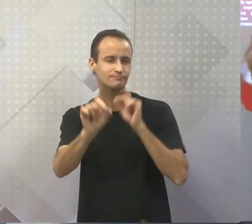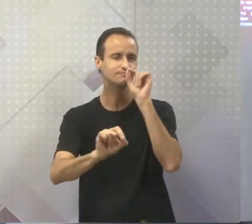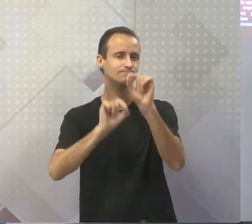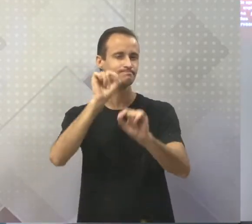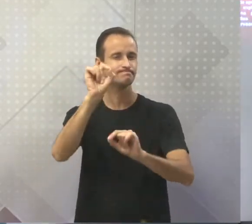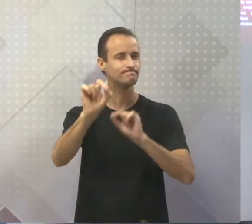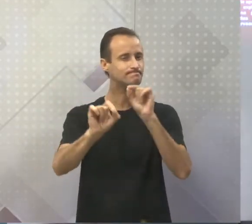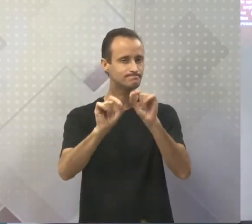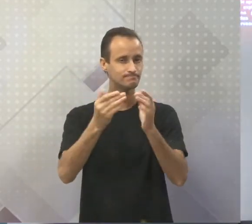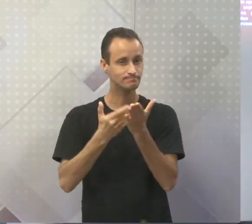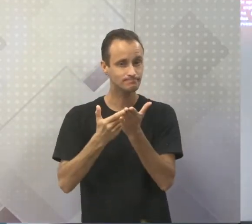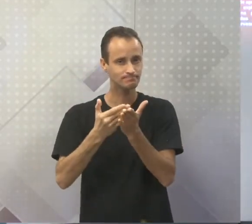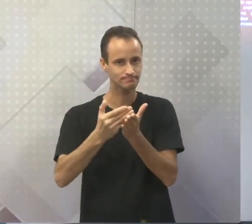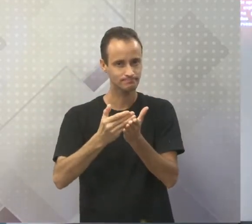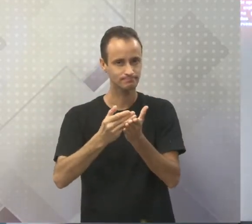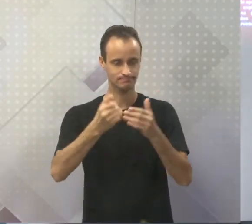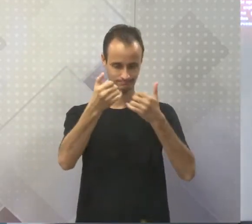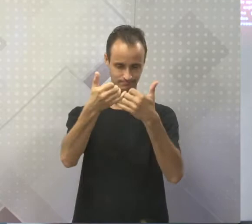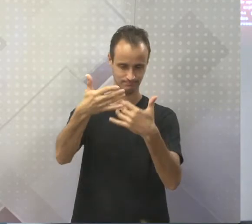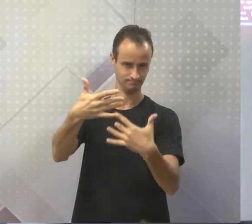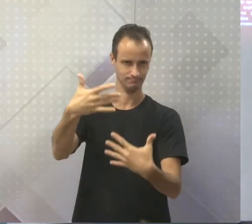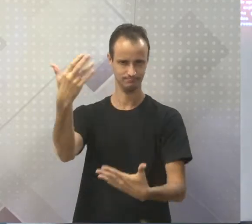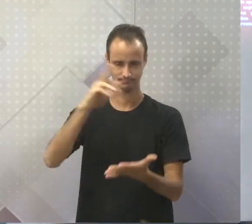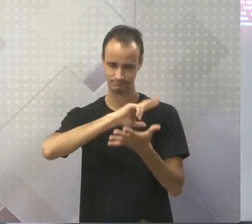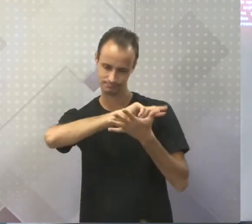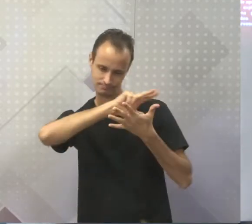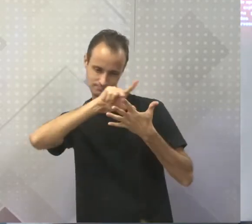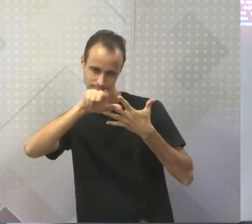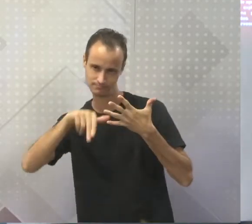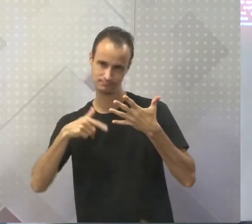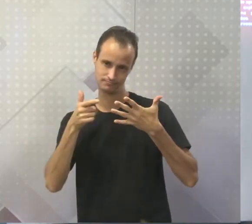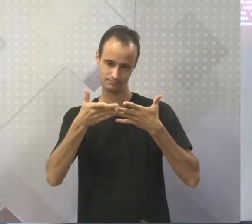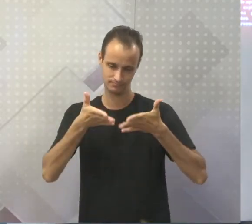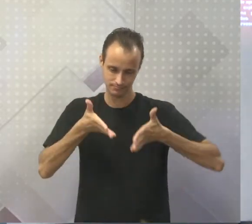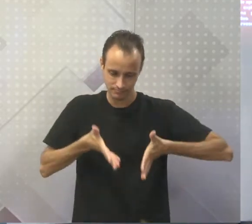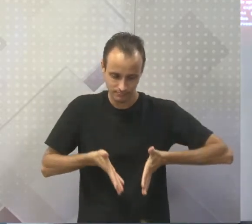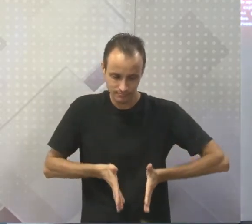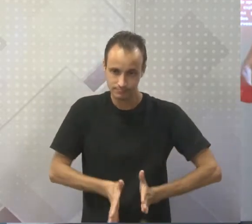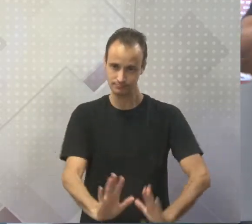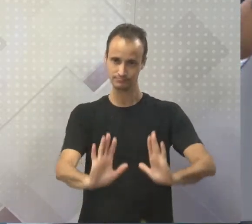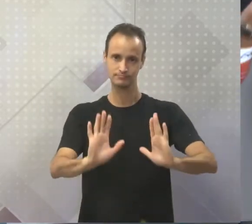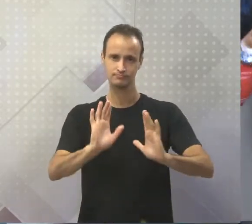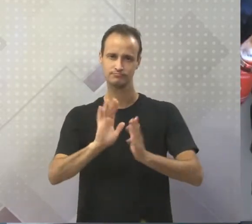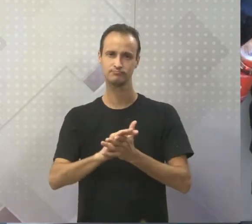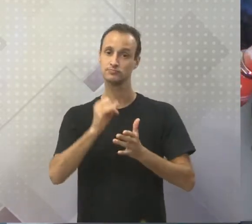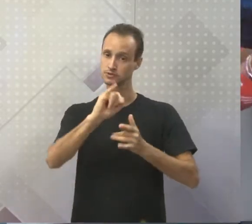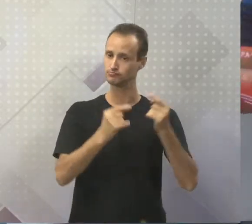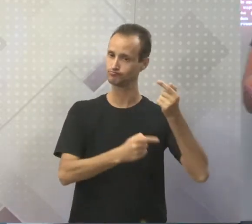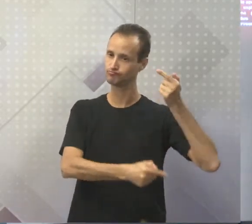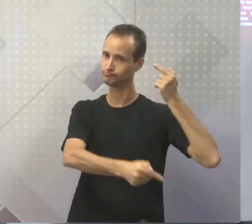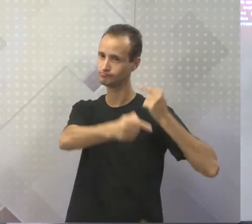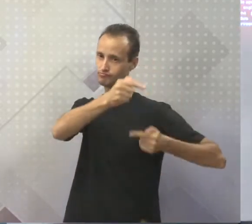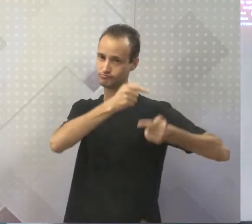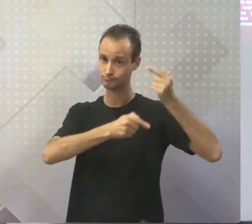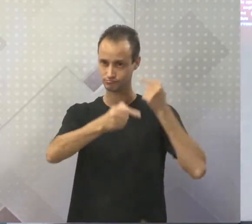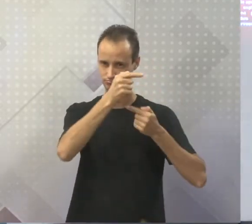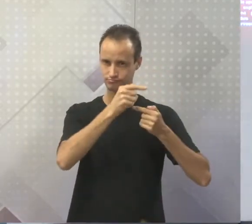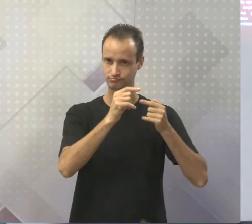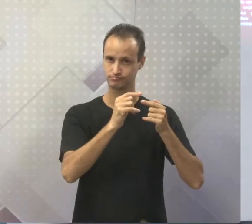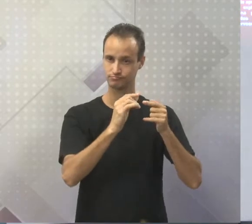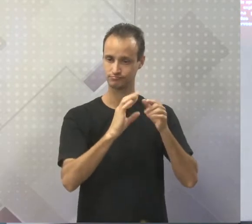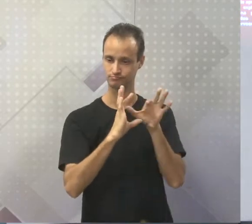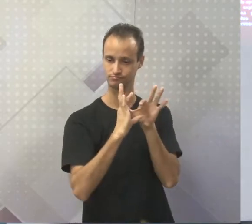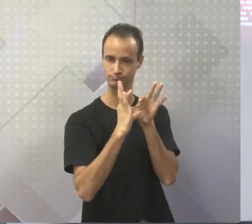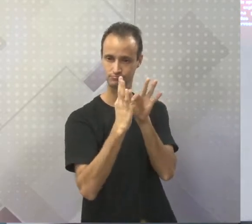inicial que éramos falar sobre os vários tipos de reprodução. Se vocês fizerem uma retrospectiva, o